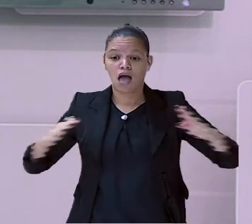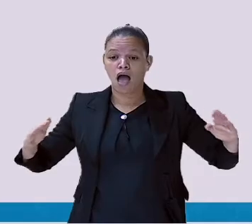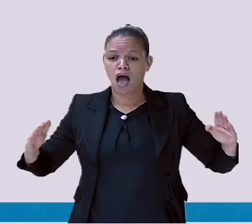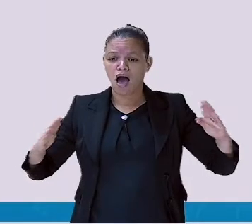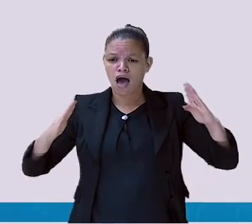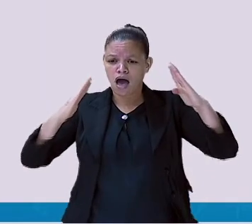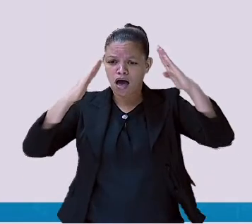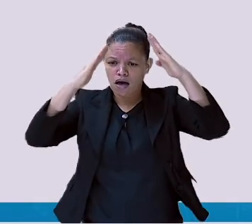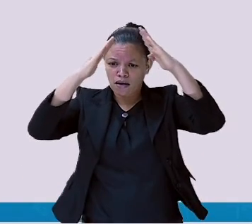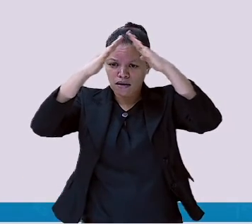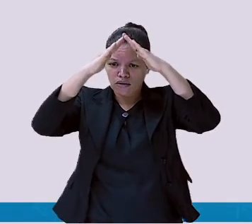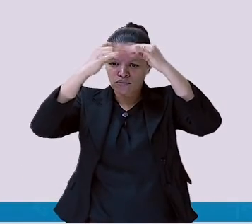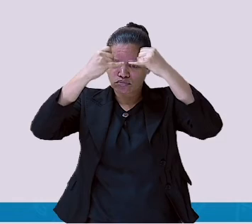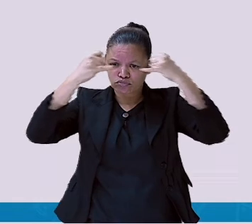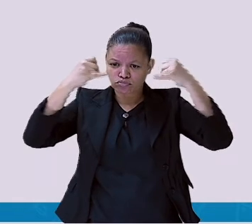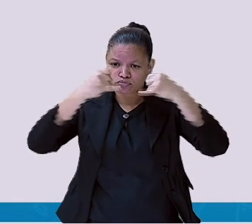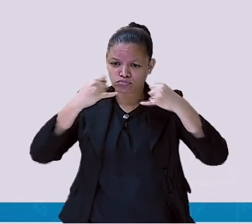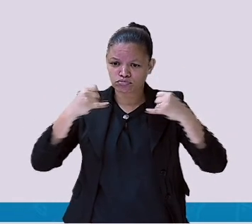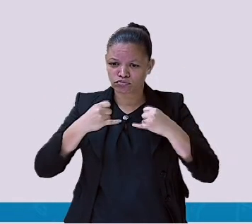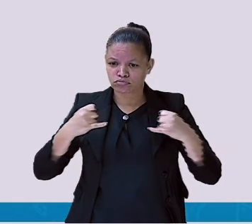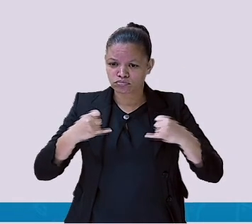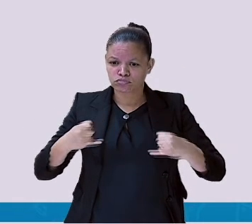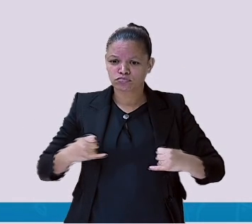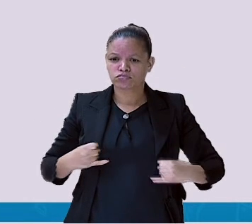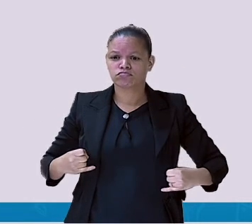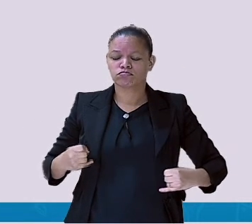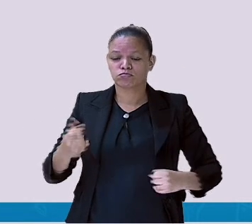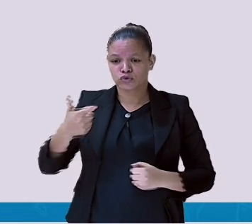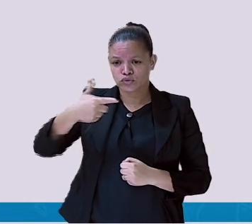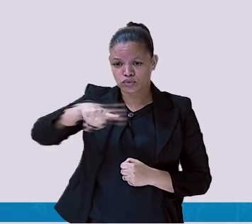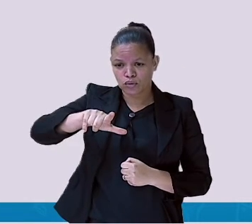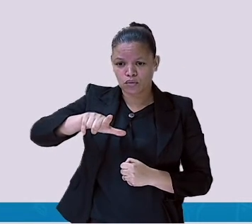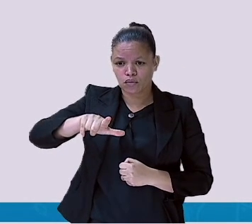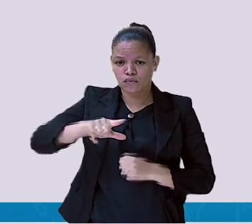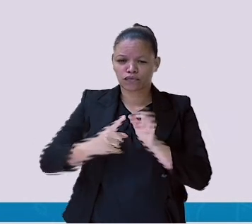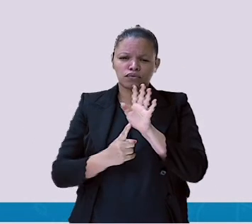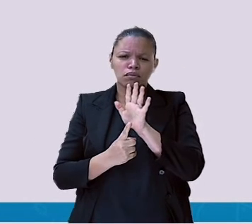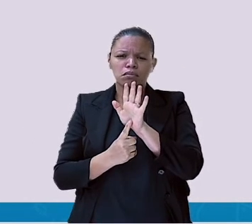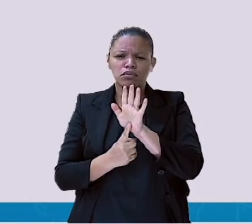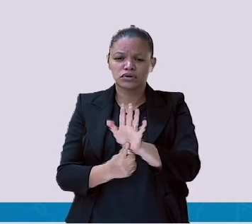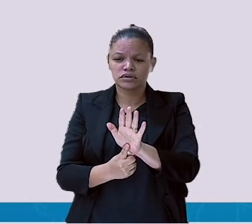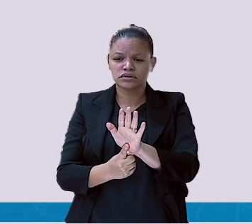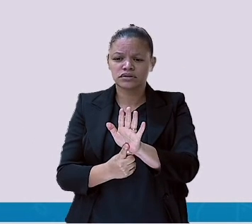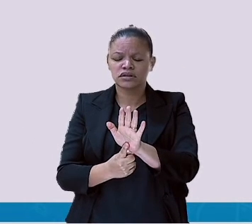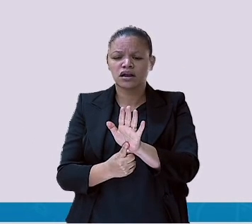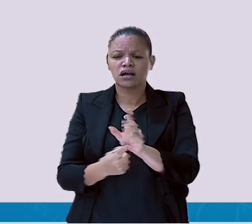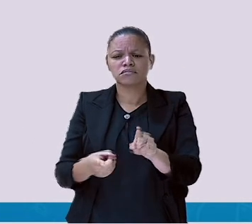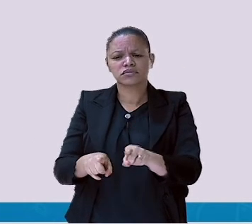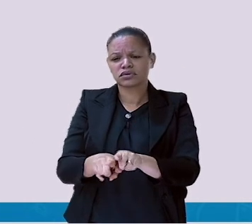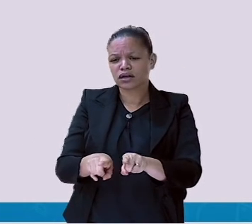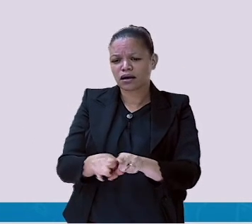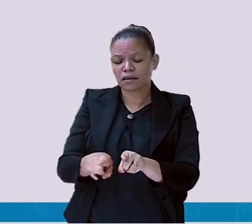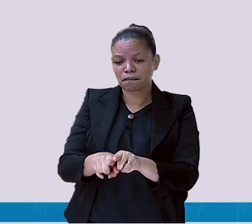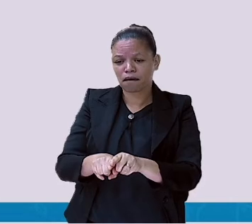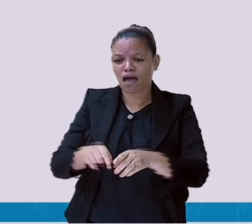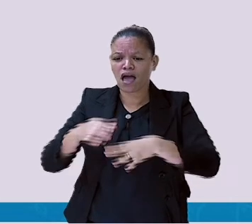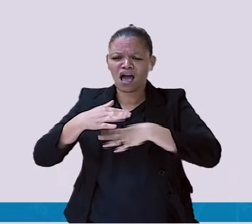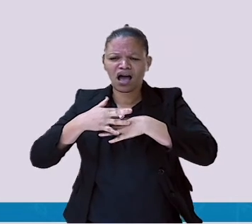aqui consequências de uma má alimentação, descrevendo aí as doenças. Obesidade, colesterol